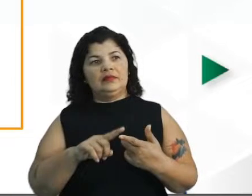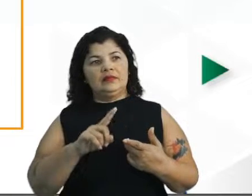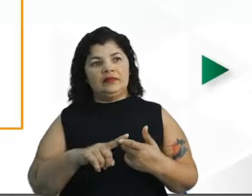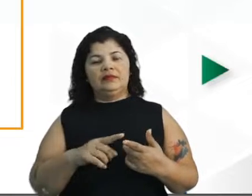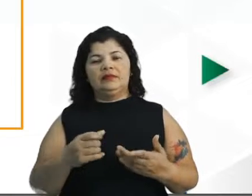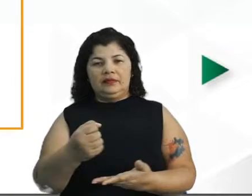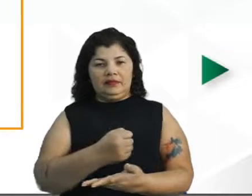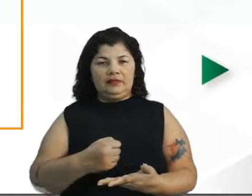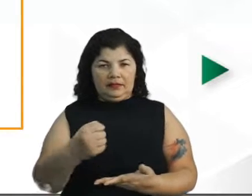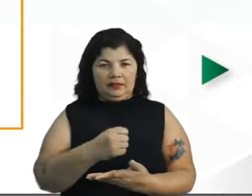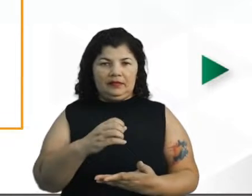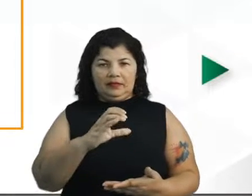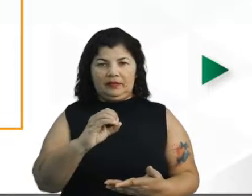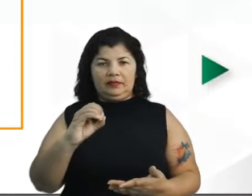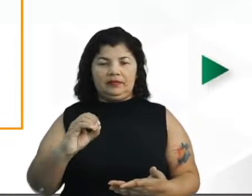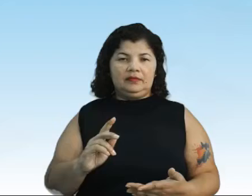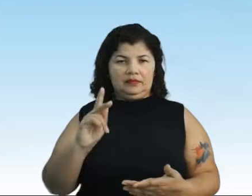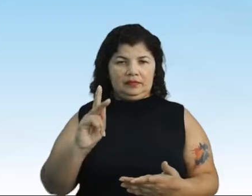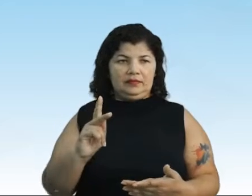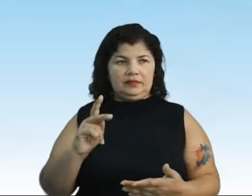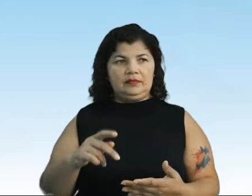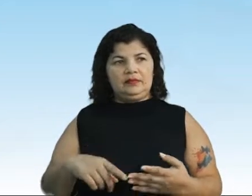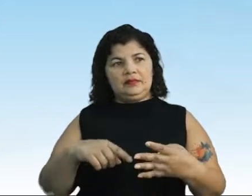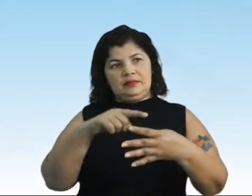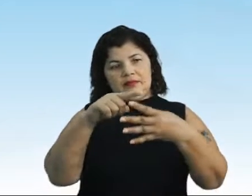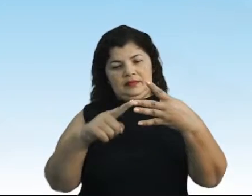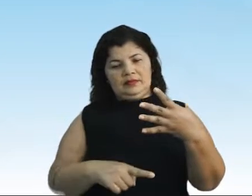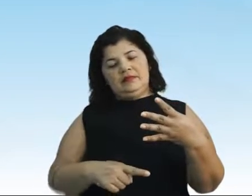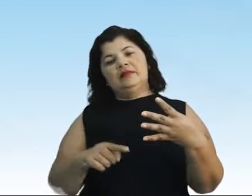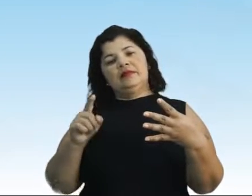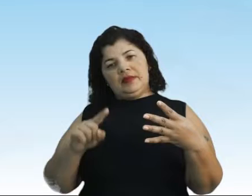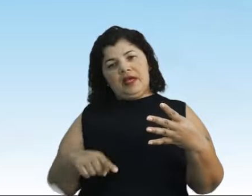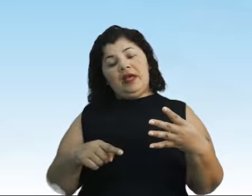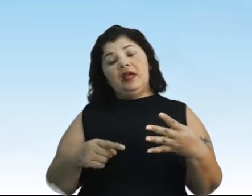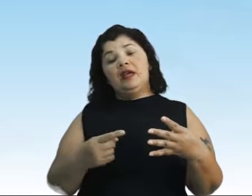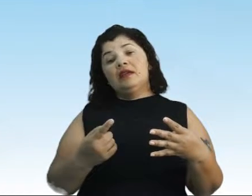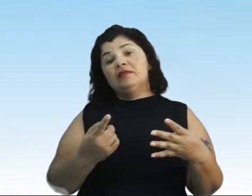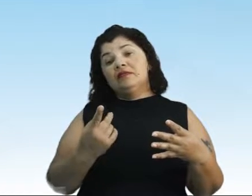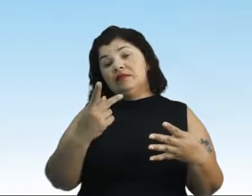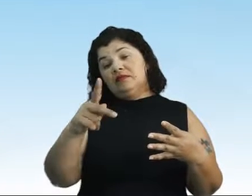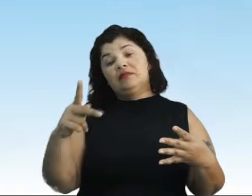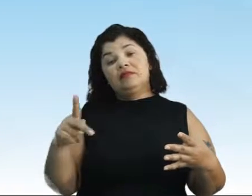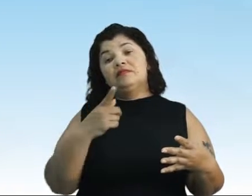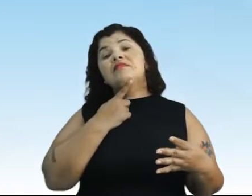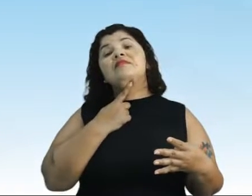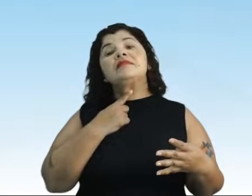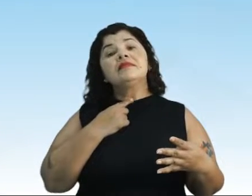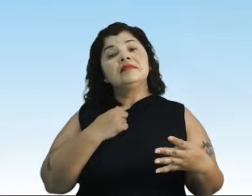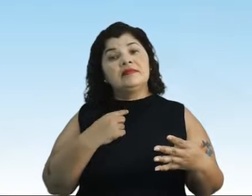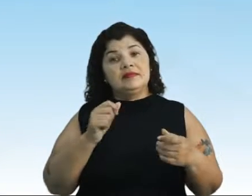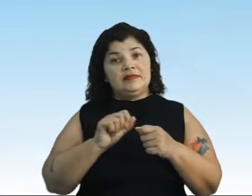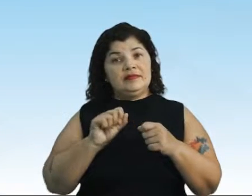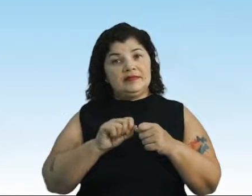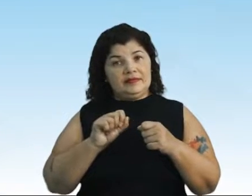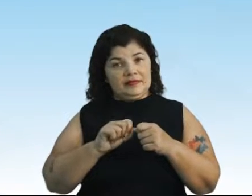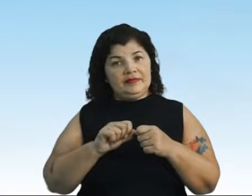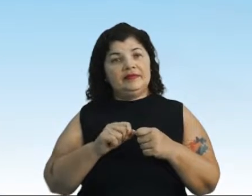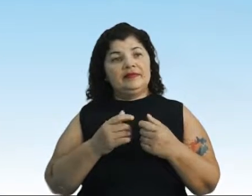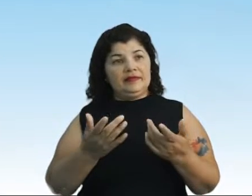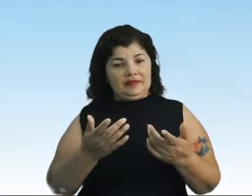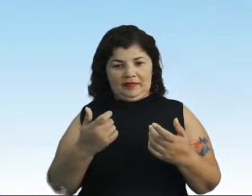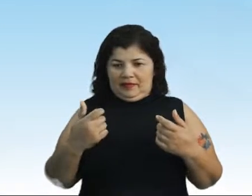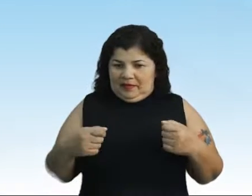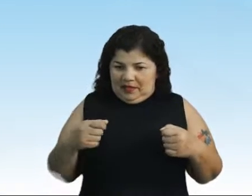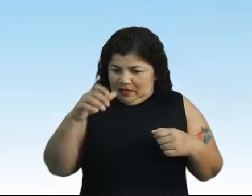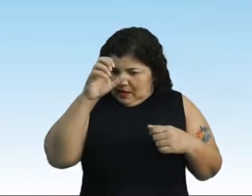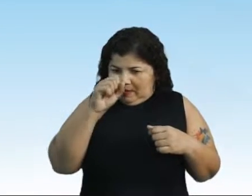cozinhar. Percebam que os quatro são habilidades. Ride, você precisa desenvolver a habilidade de poder andar de